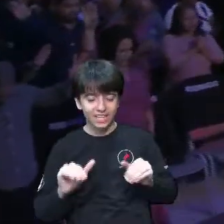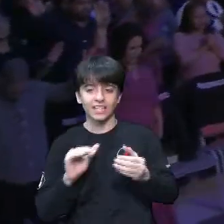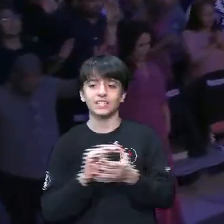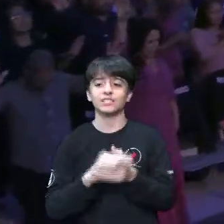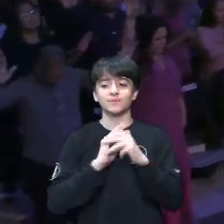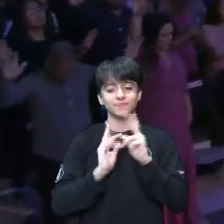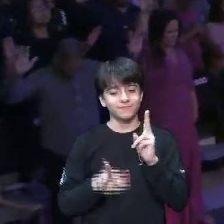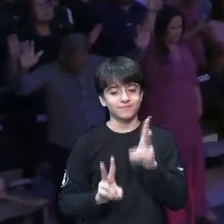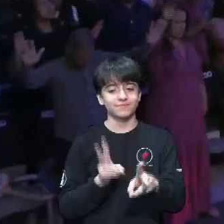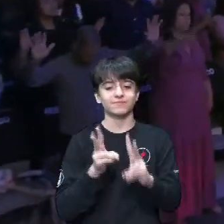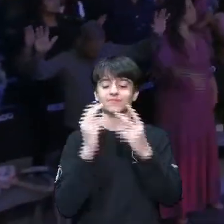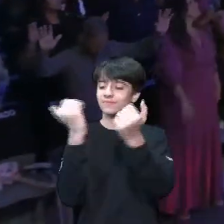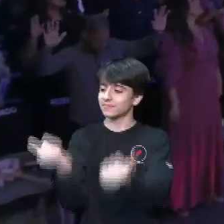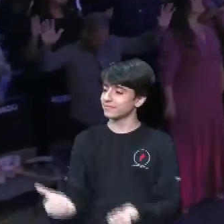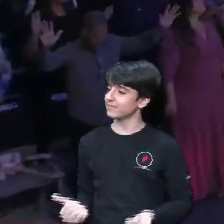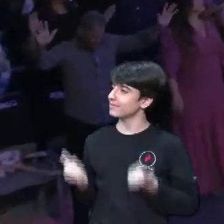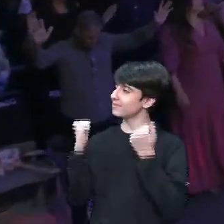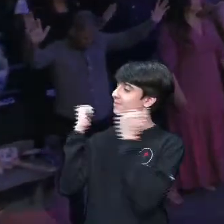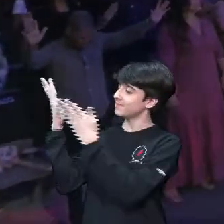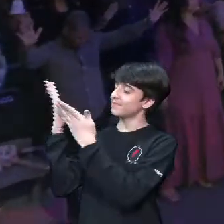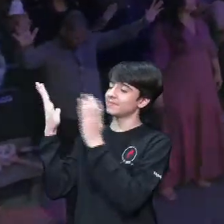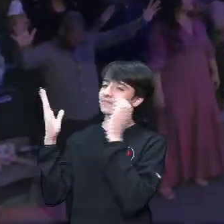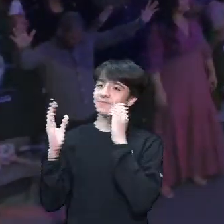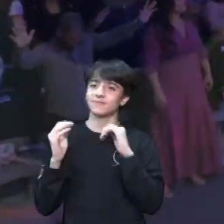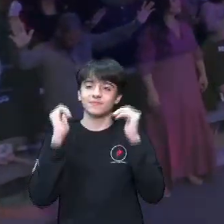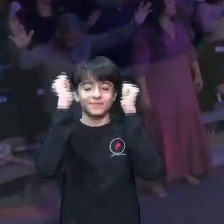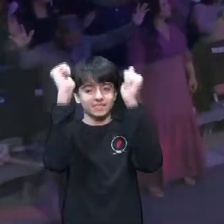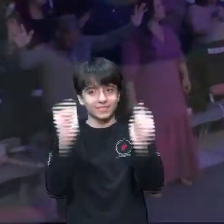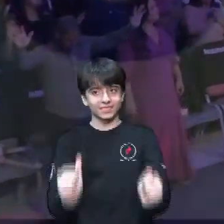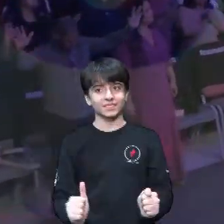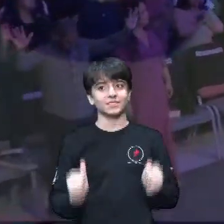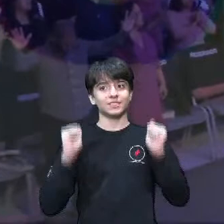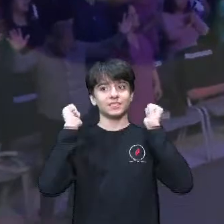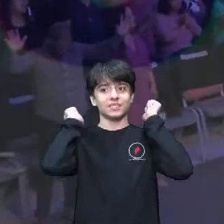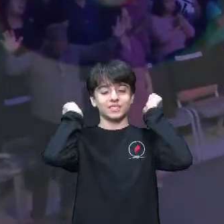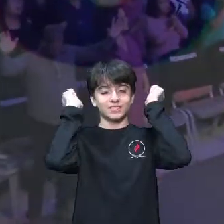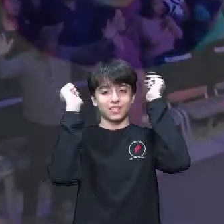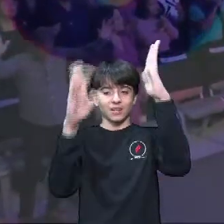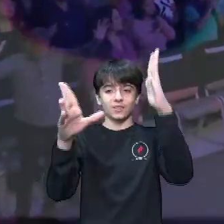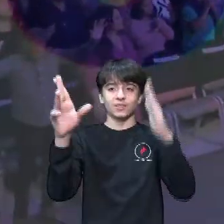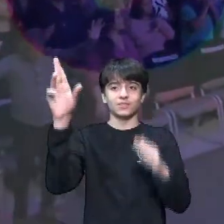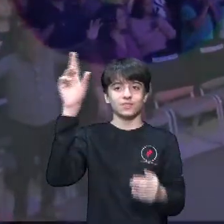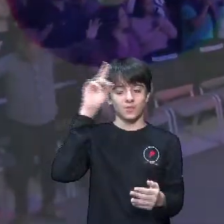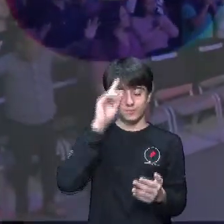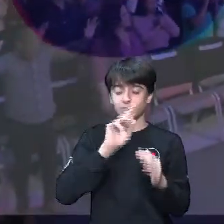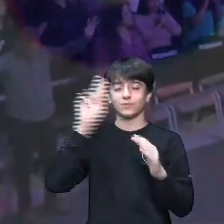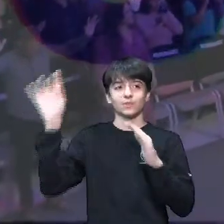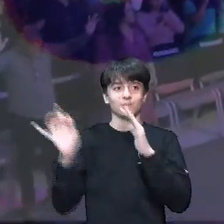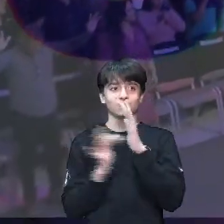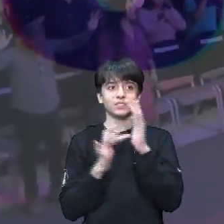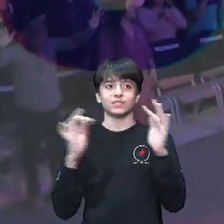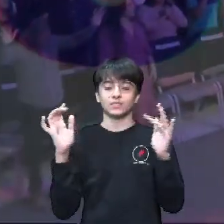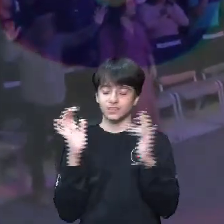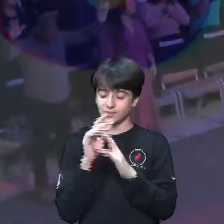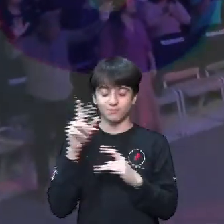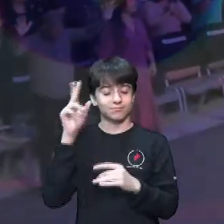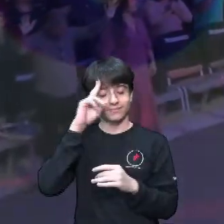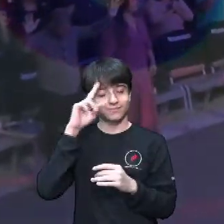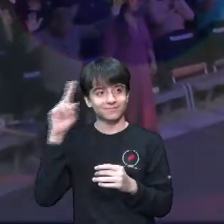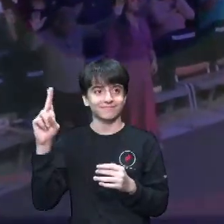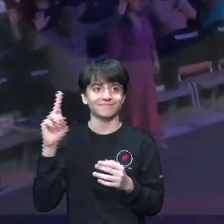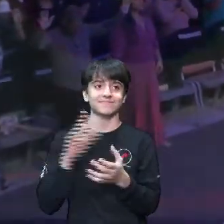para todos sempre. Engrandecido seja o nome do